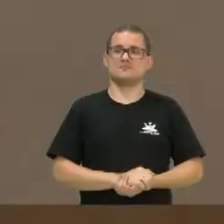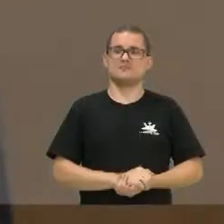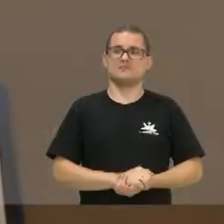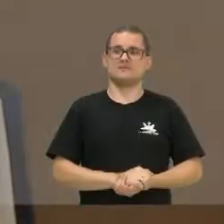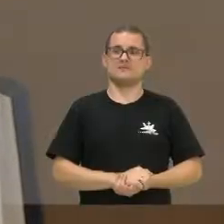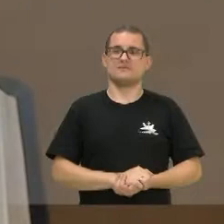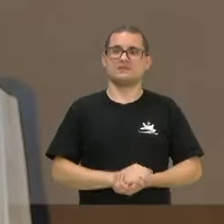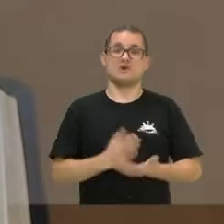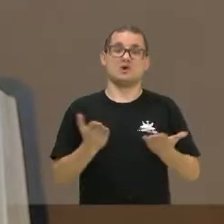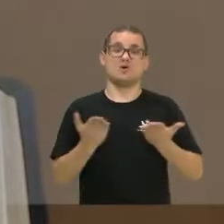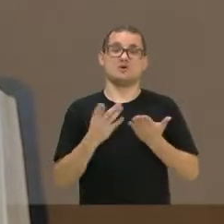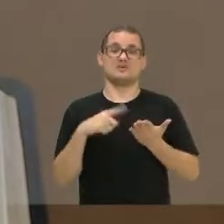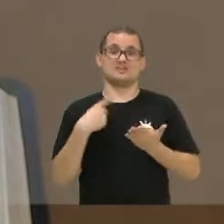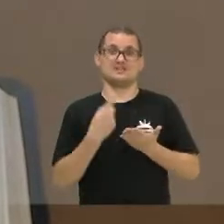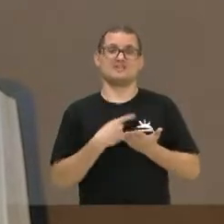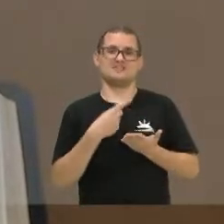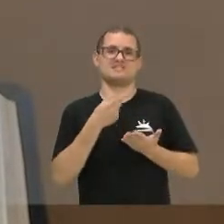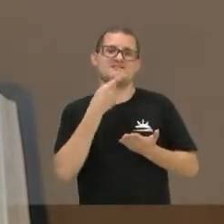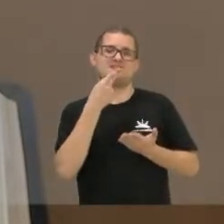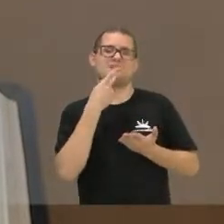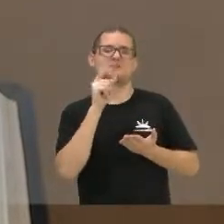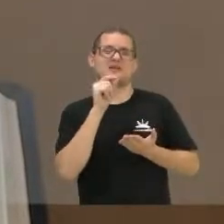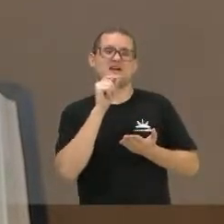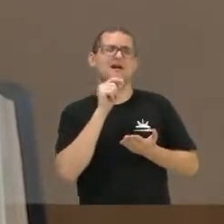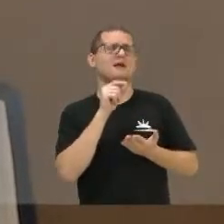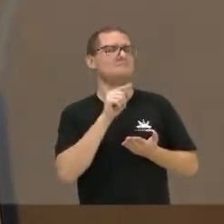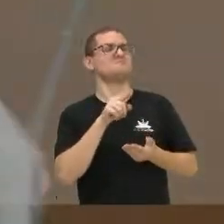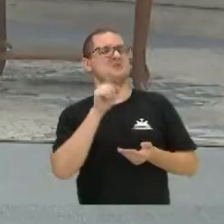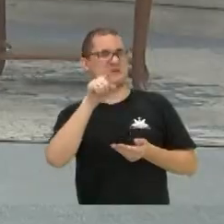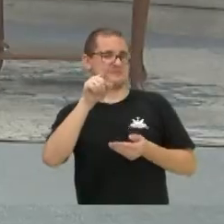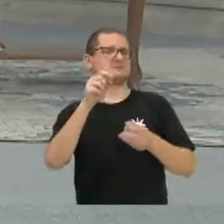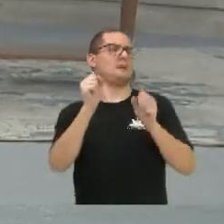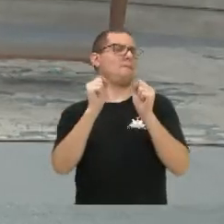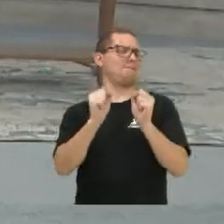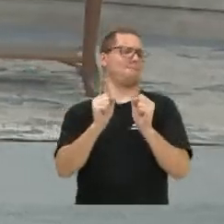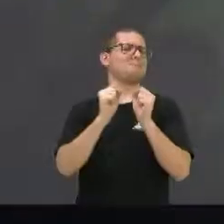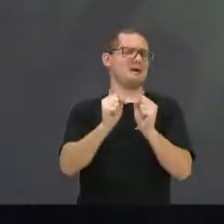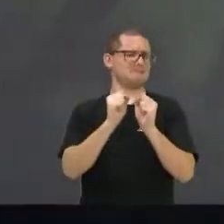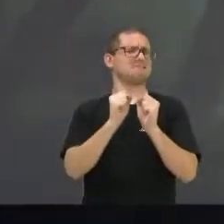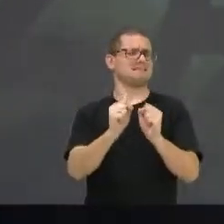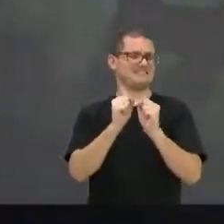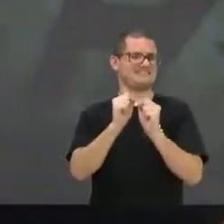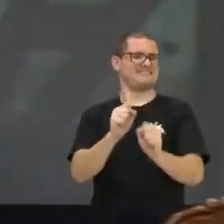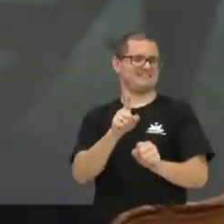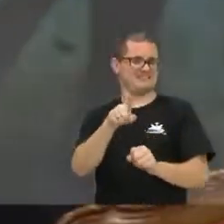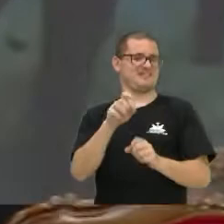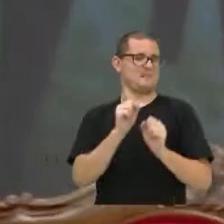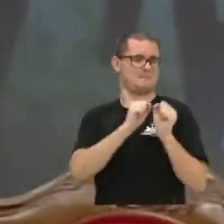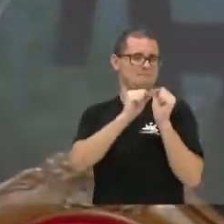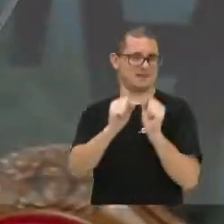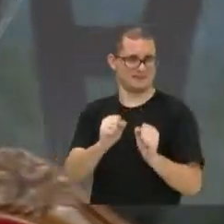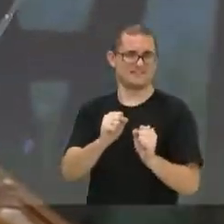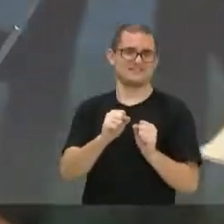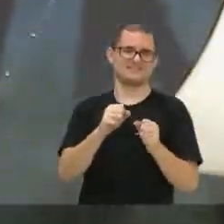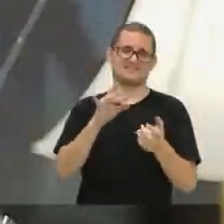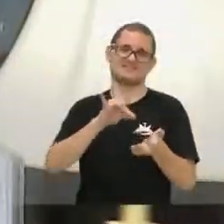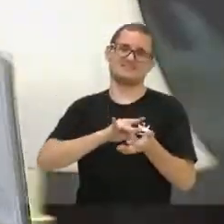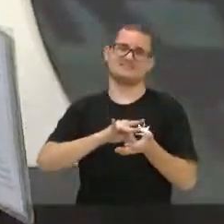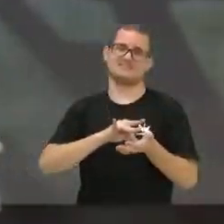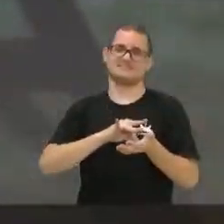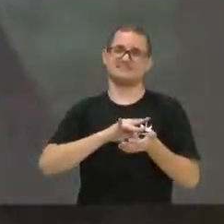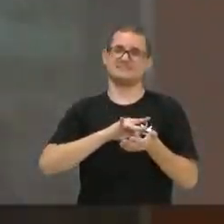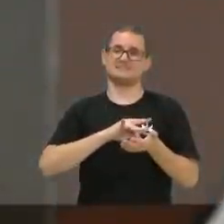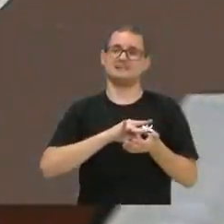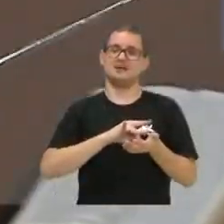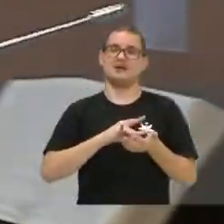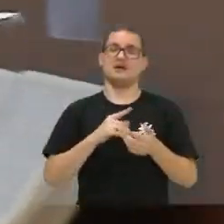tá podendo não é sempre se disso então fox aí as duas testemunhas isto é